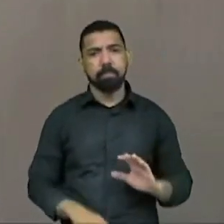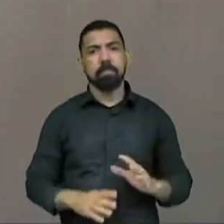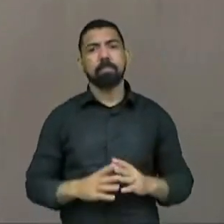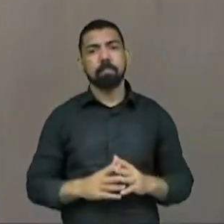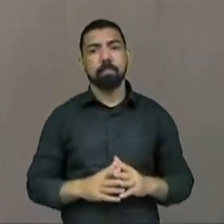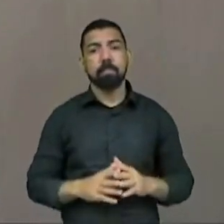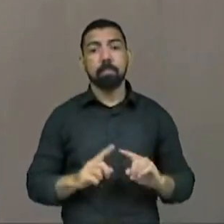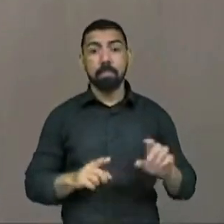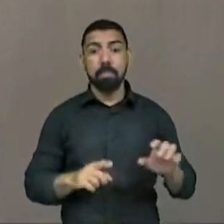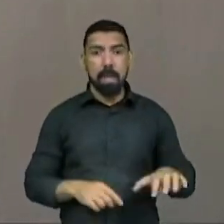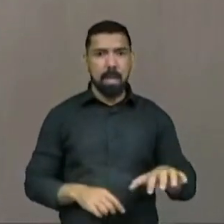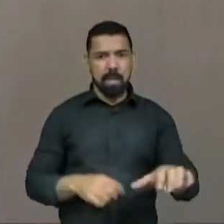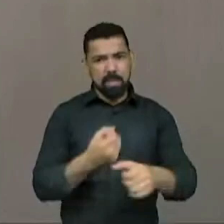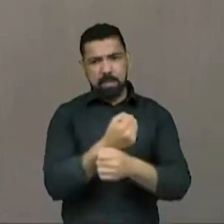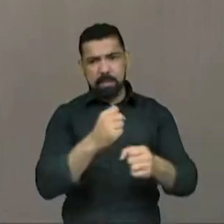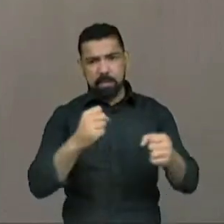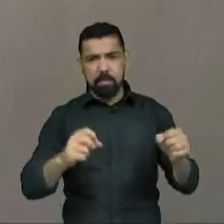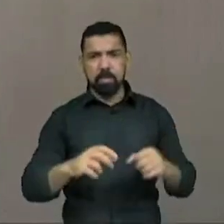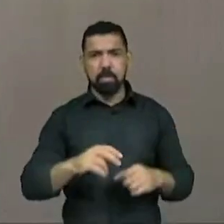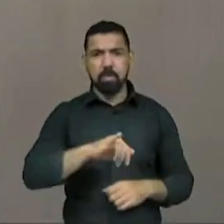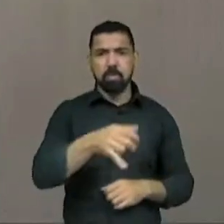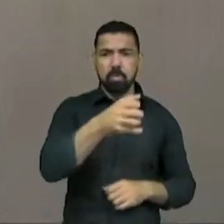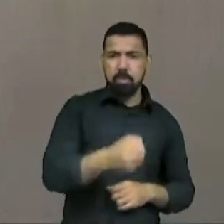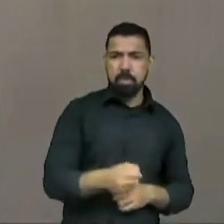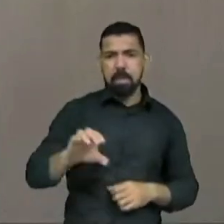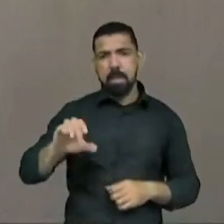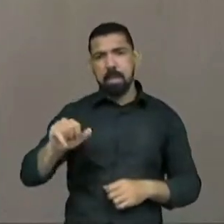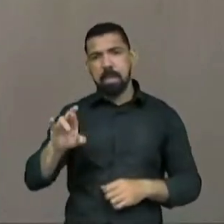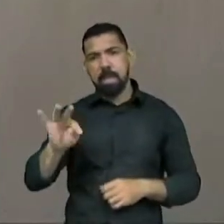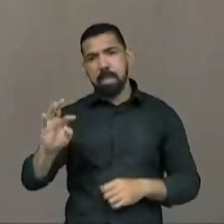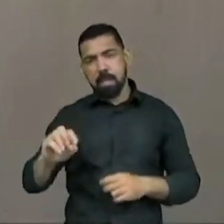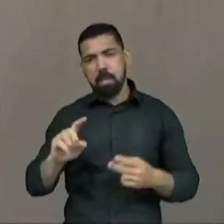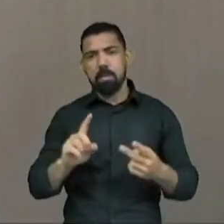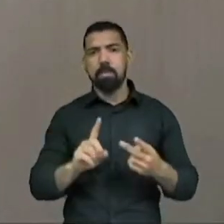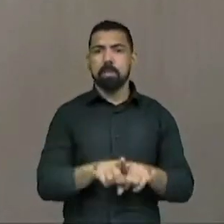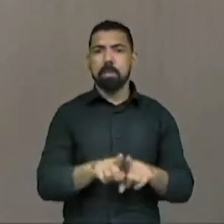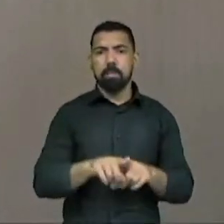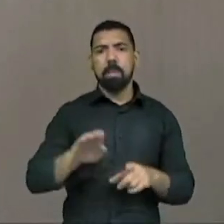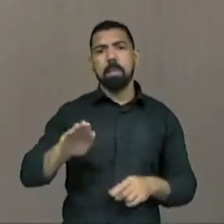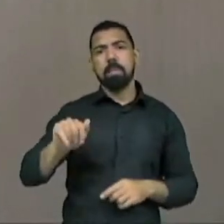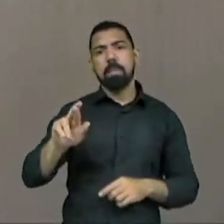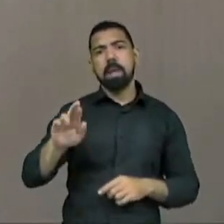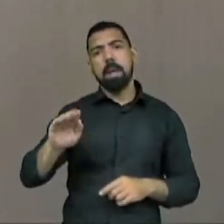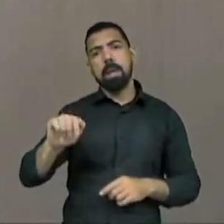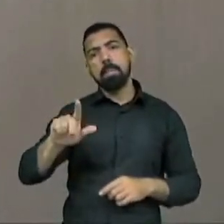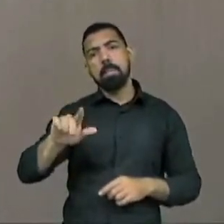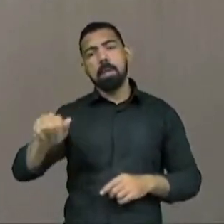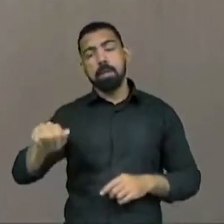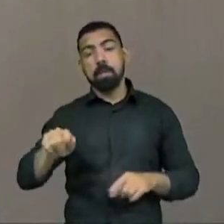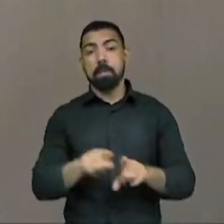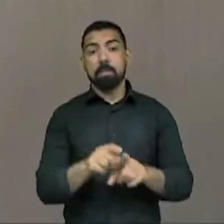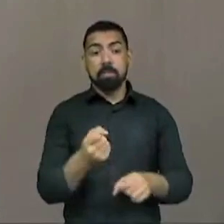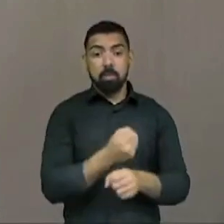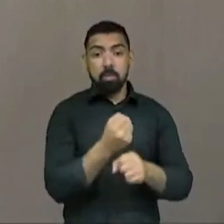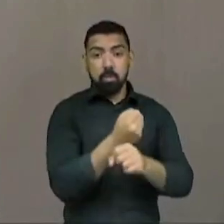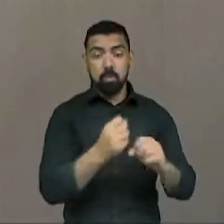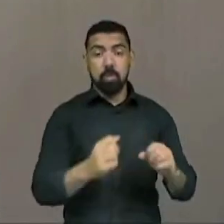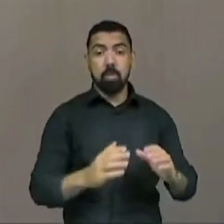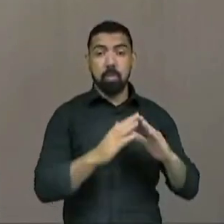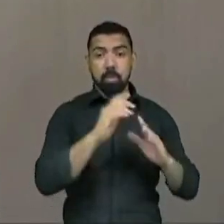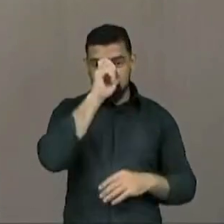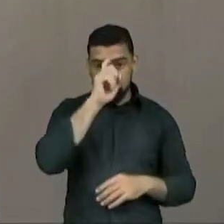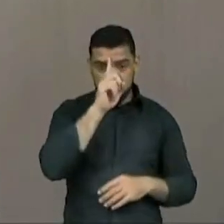o Cariri é muito grande, Juazeiro, Crato e Barbalha, quantos mil habitantes tem ali? E foi criado o Hospital Regional do